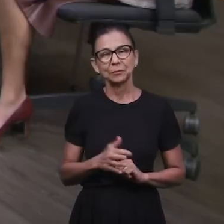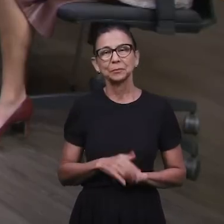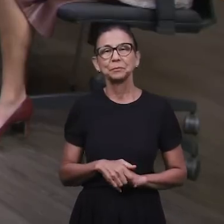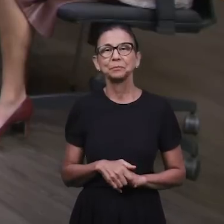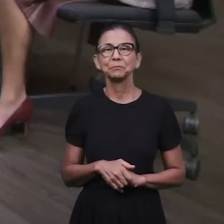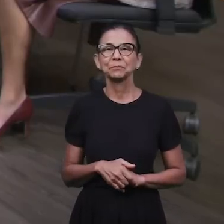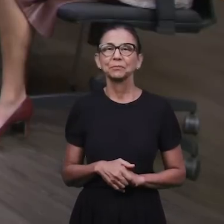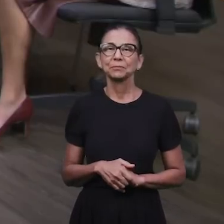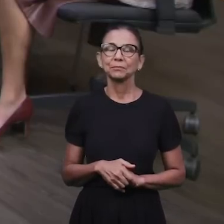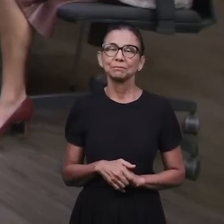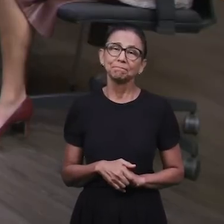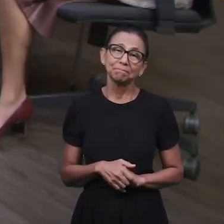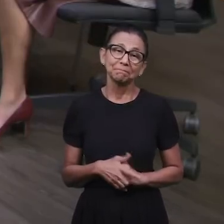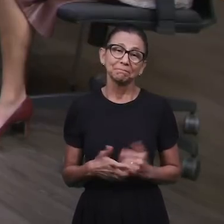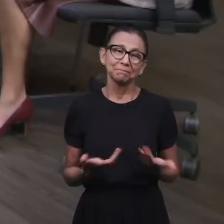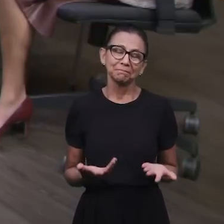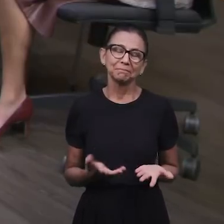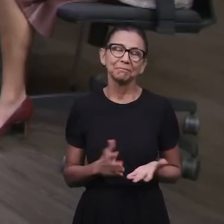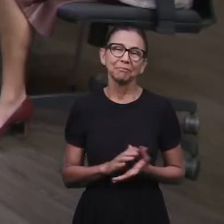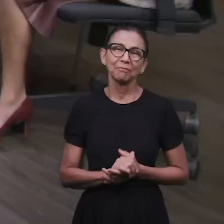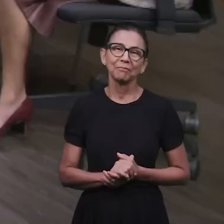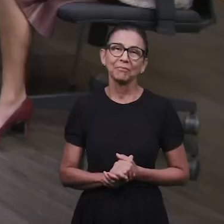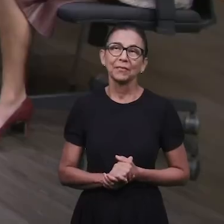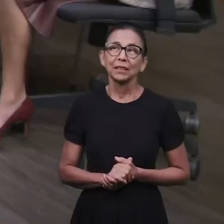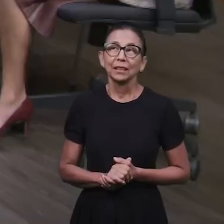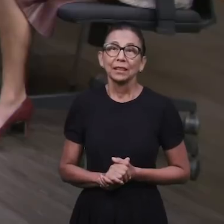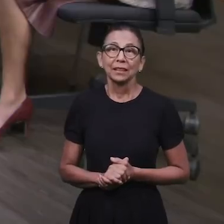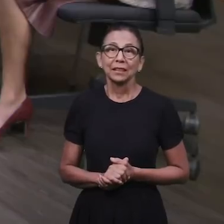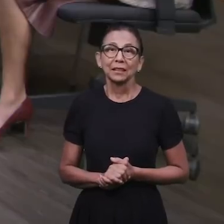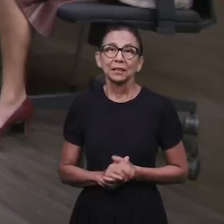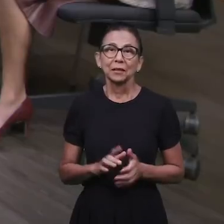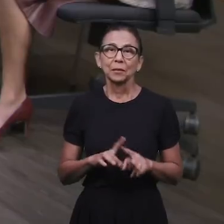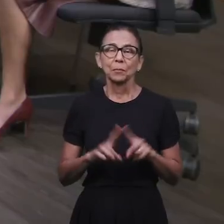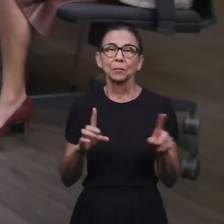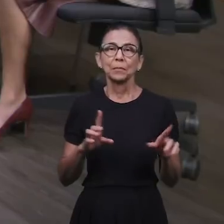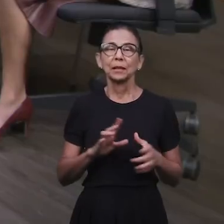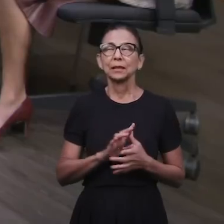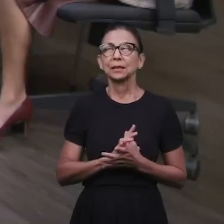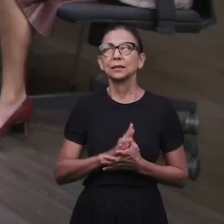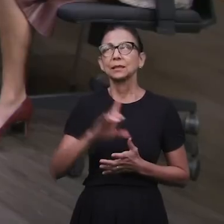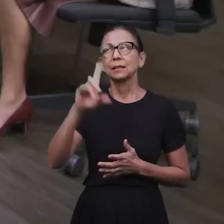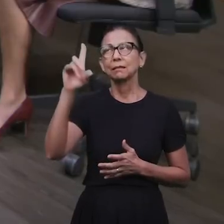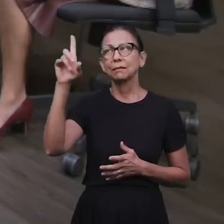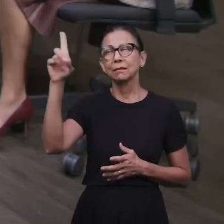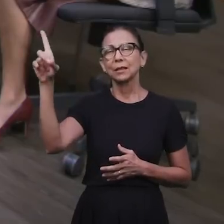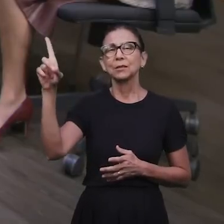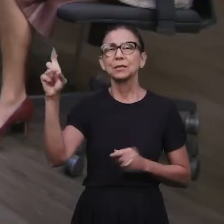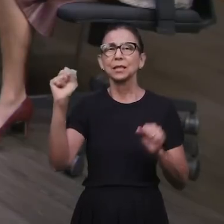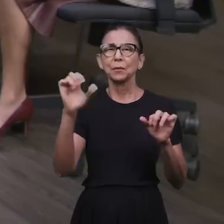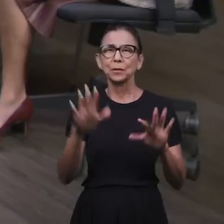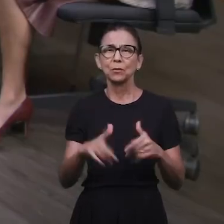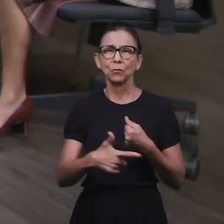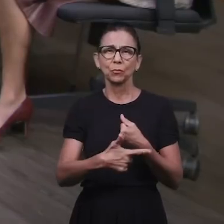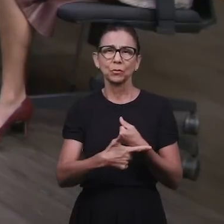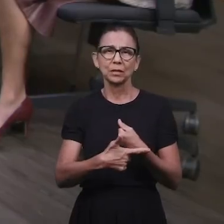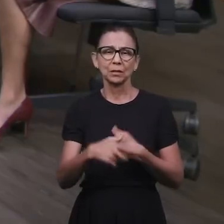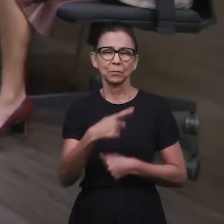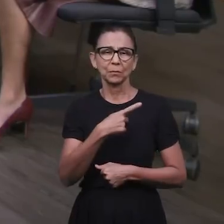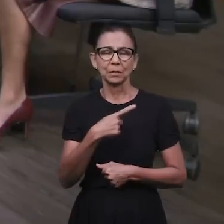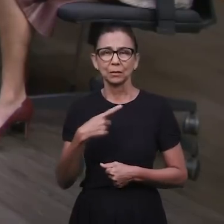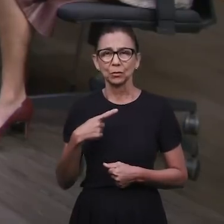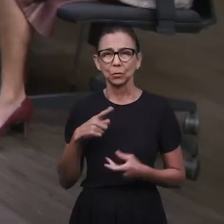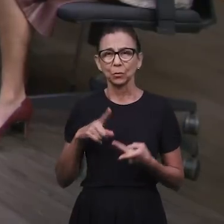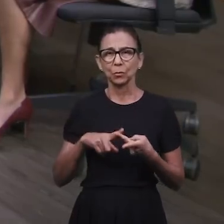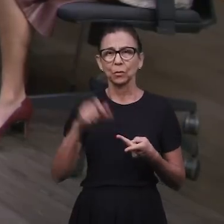como pessoas, pelas nossas falhas e imperfeições, mas a bênção que o Senhor nos deu no ministério, na construção